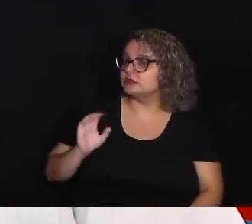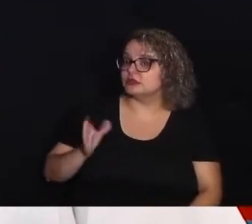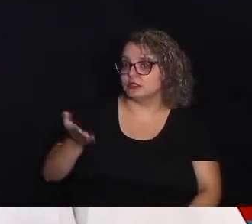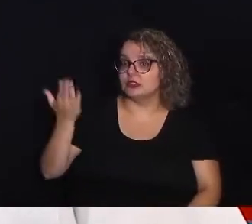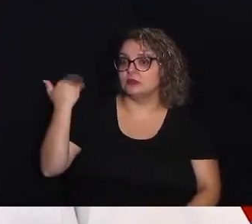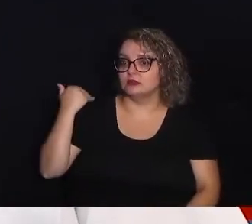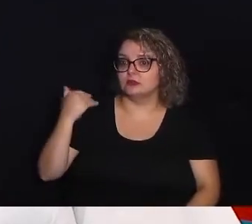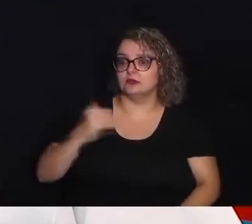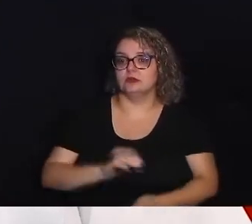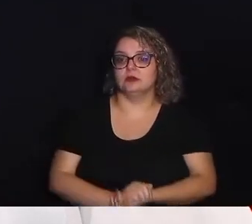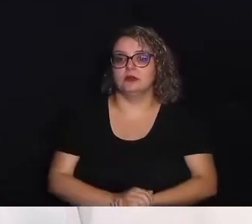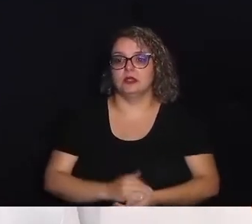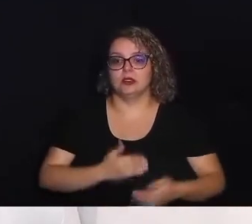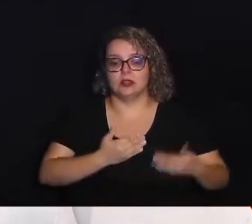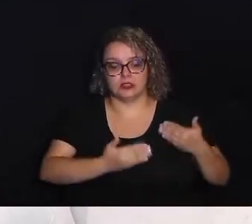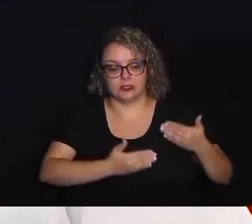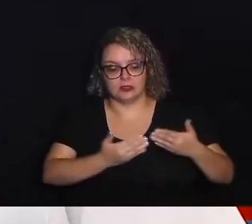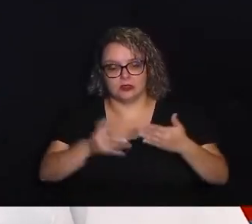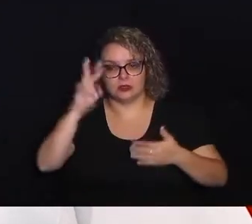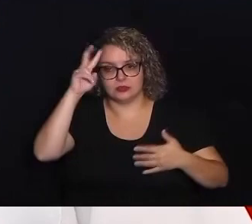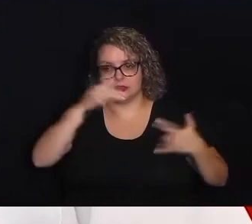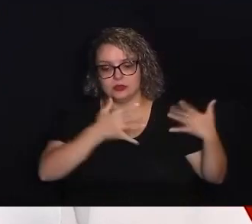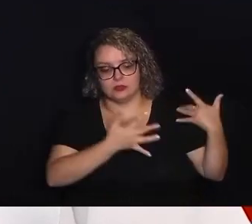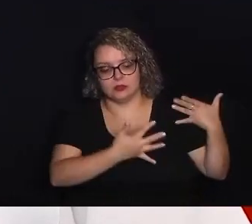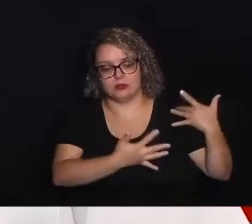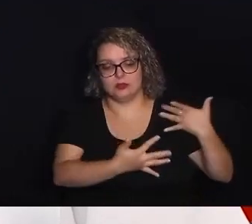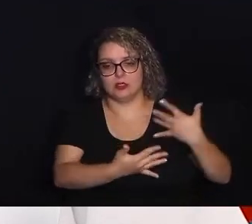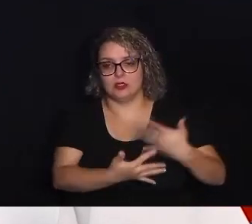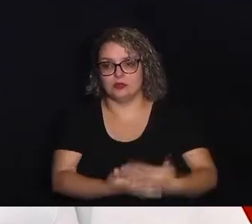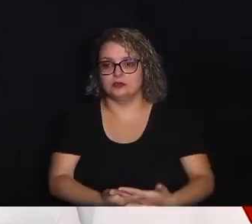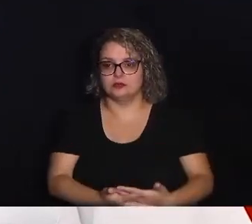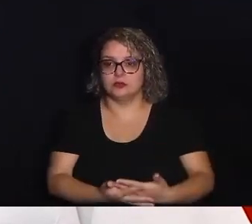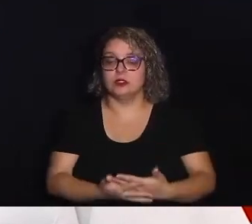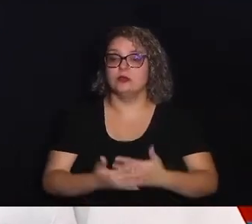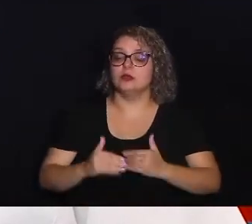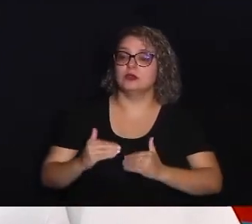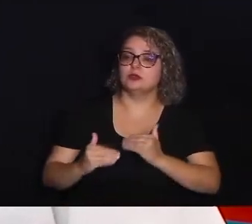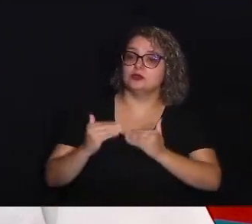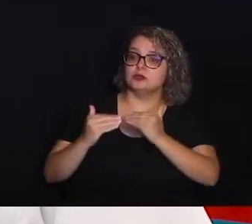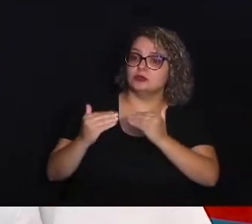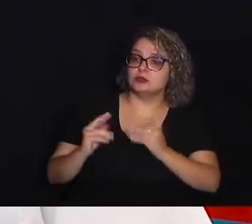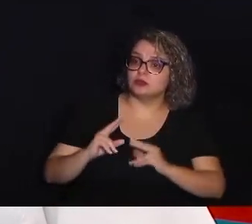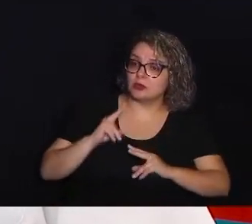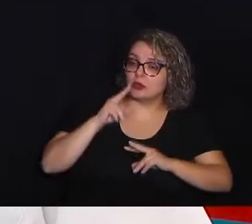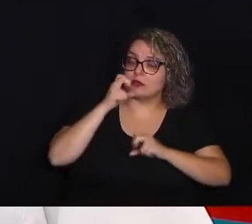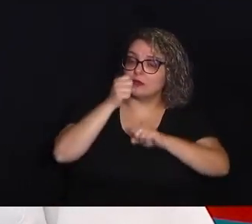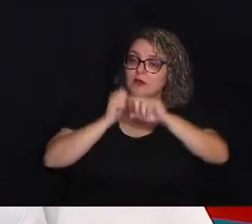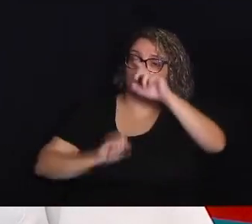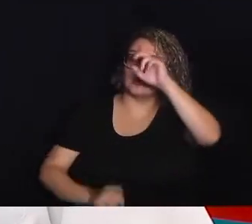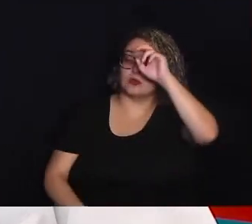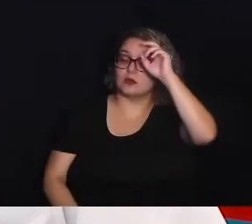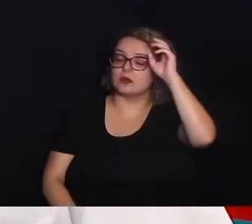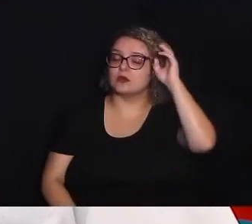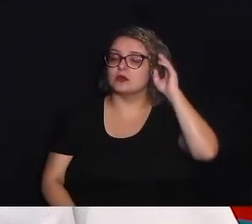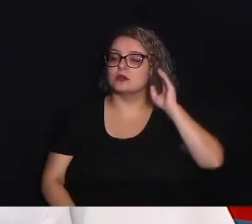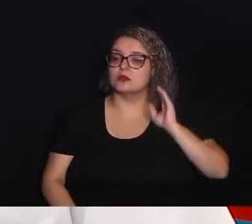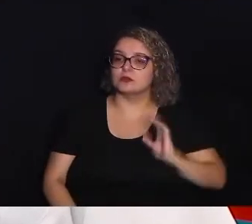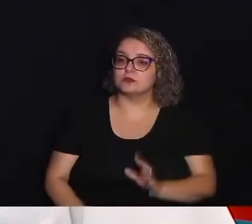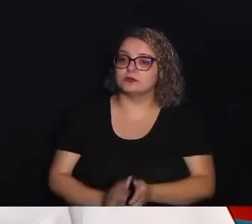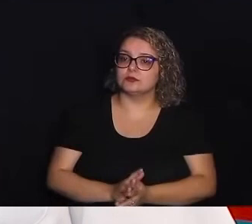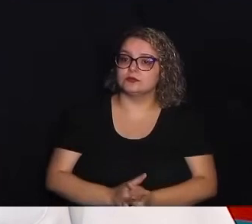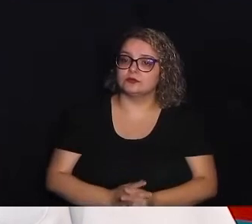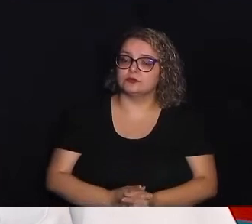Universidade já era já era eu entendo que na trajetória histórica isso veio se constituindo de tal maneira a